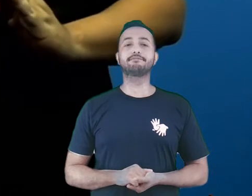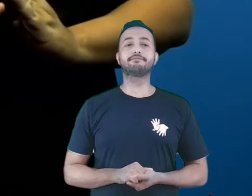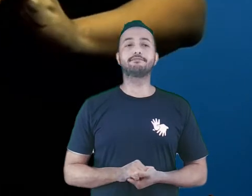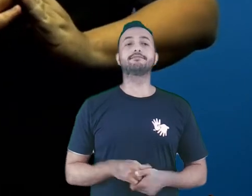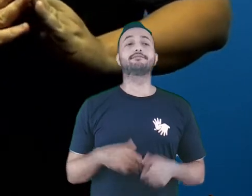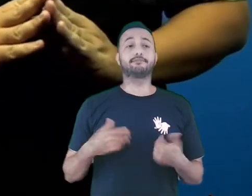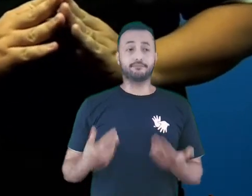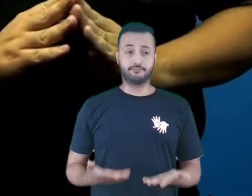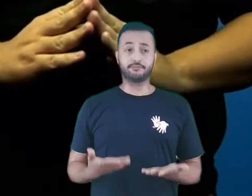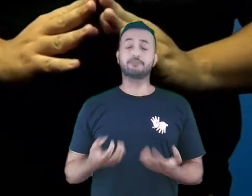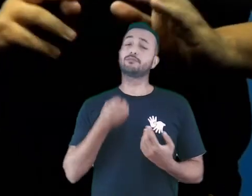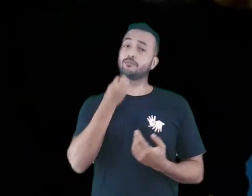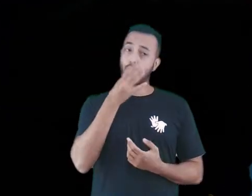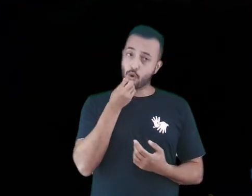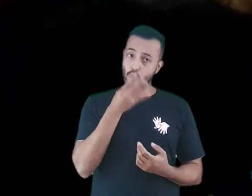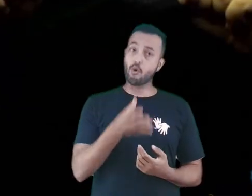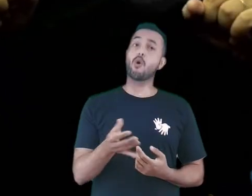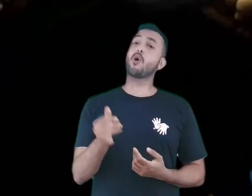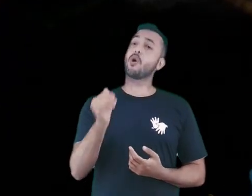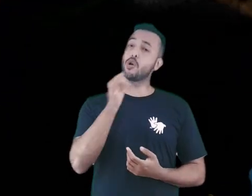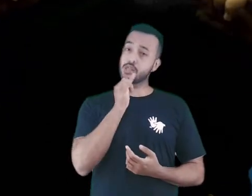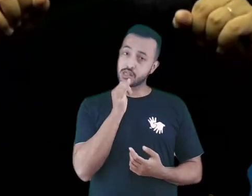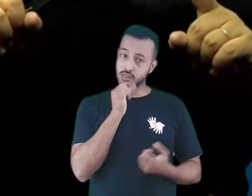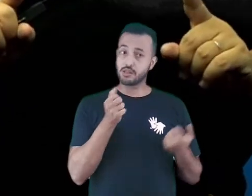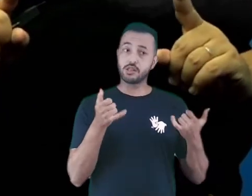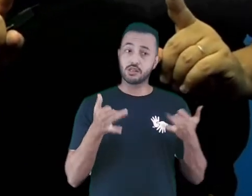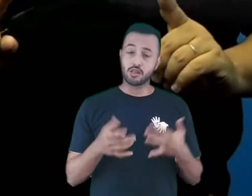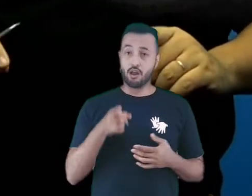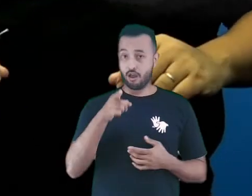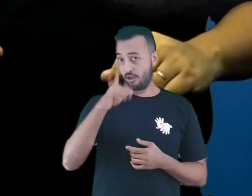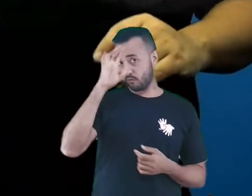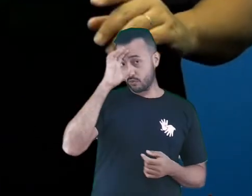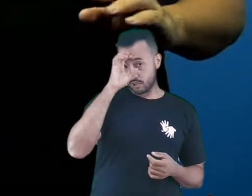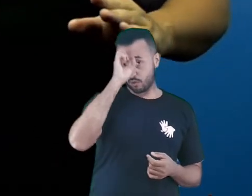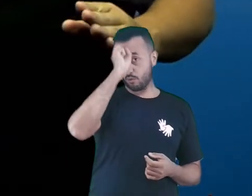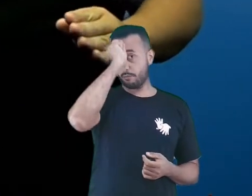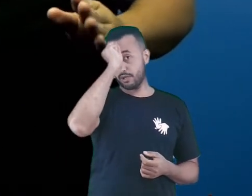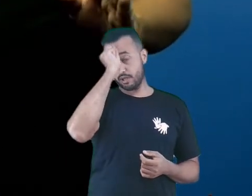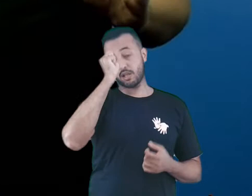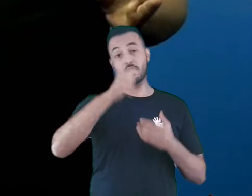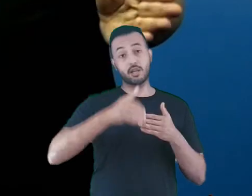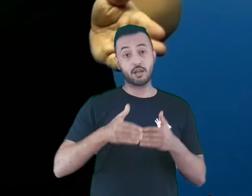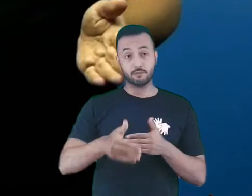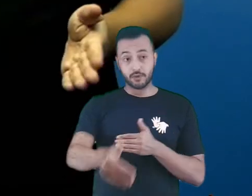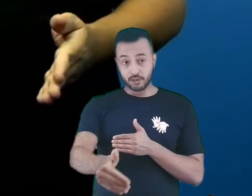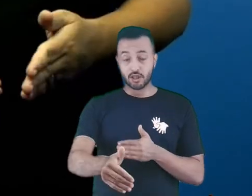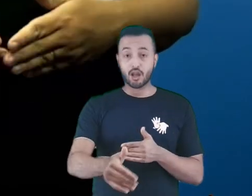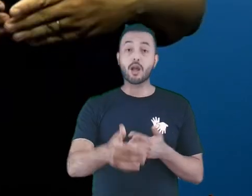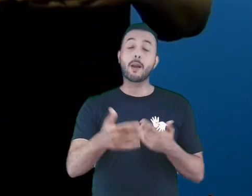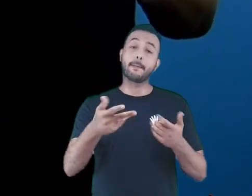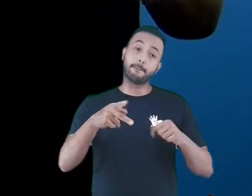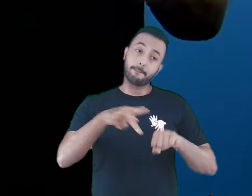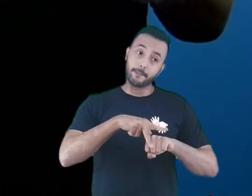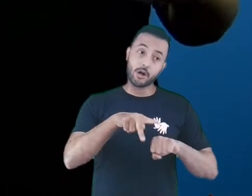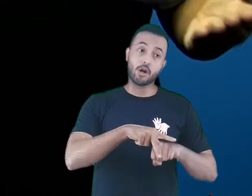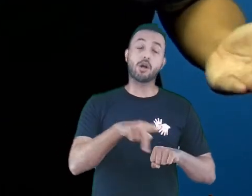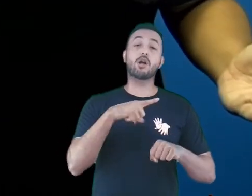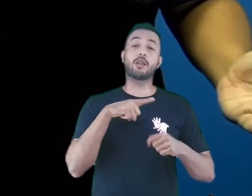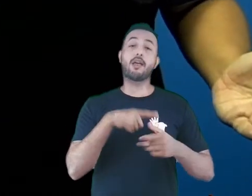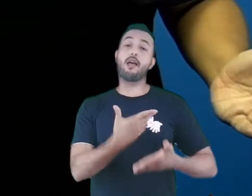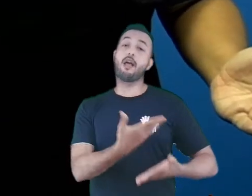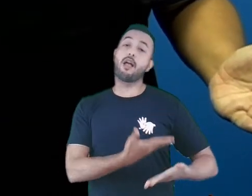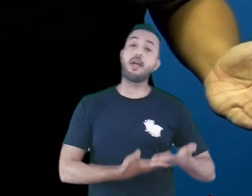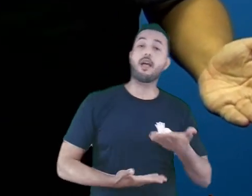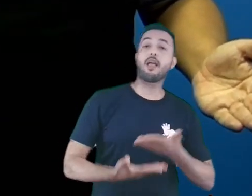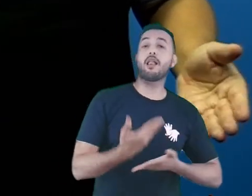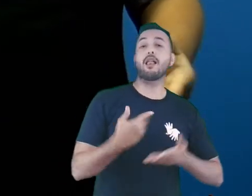Então, muito bom esse exemplo, porque vocês conseguiram compreender, a partir de agora, que o pronome ele tem uma relação